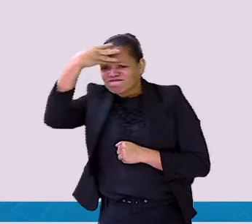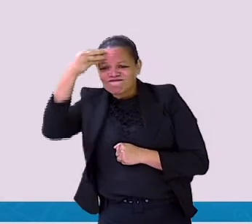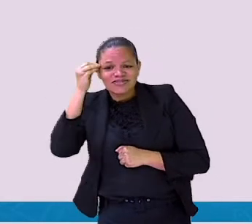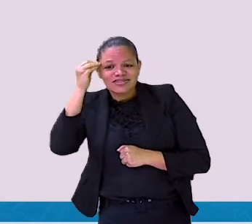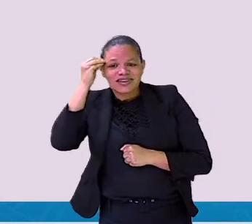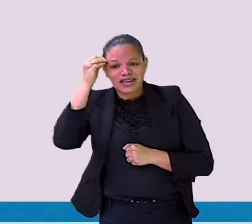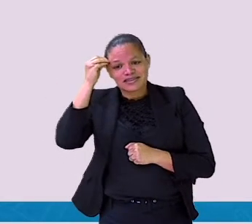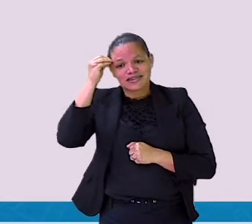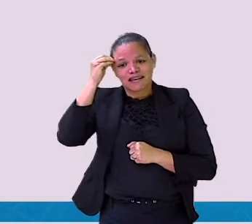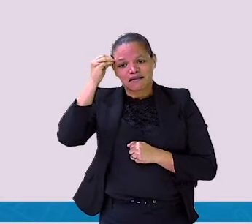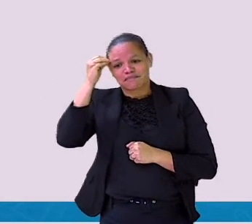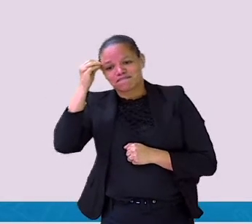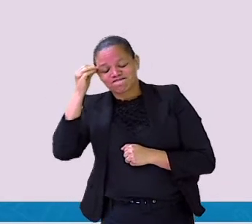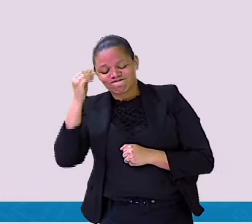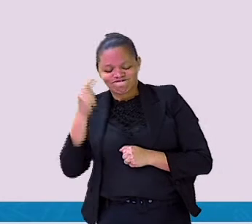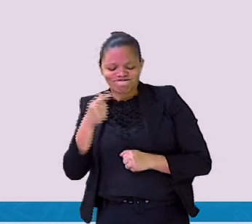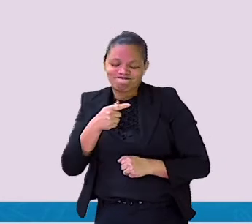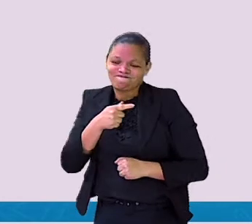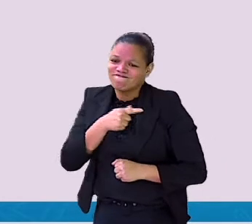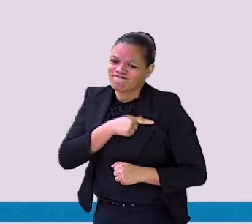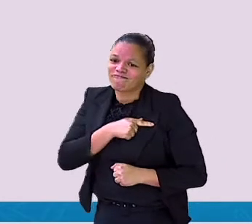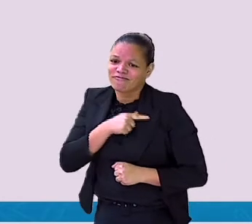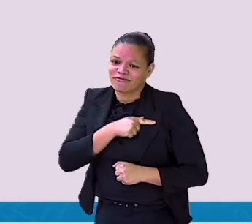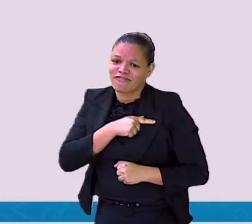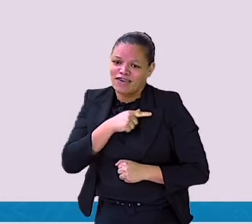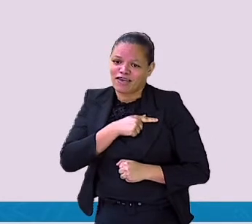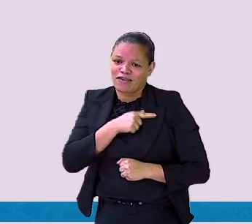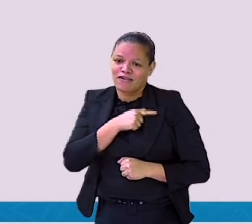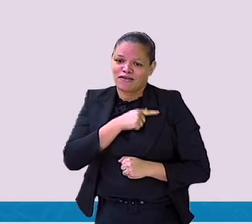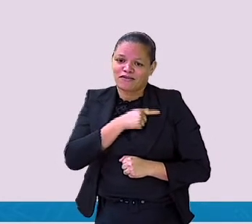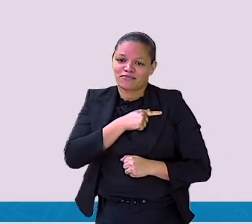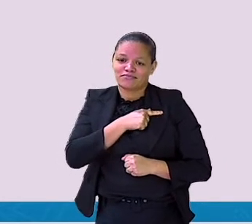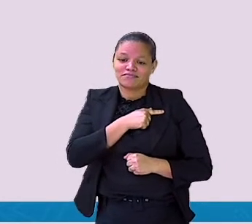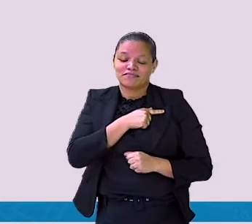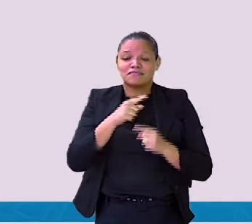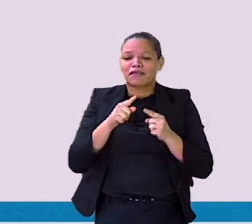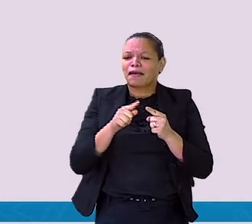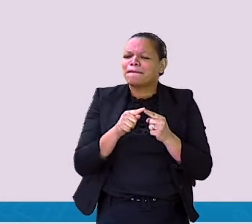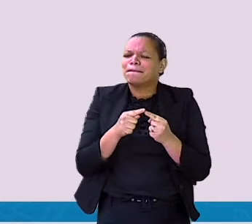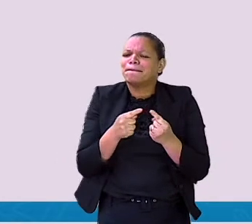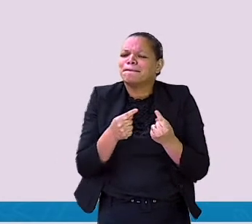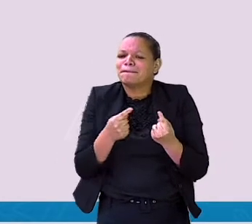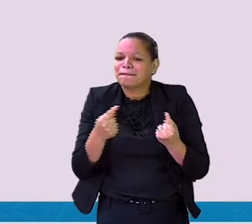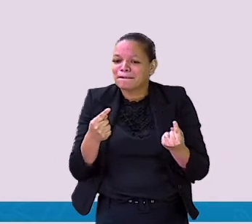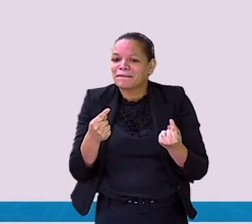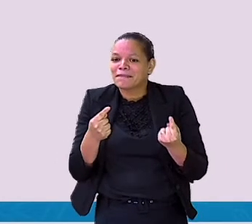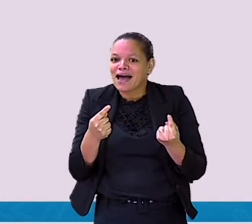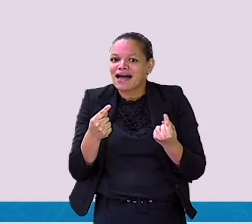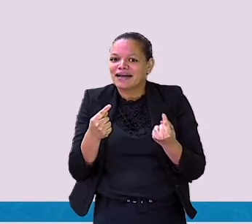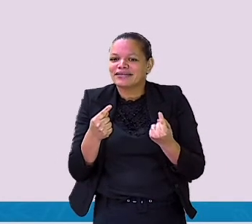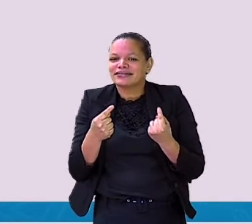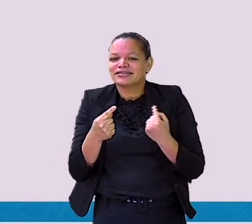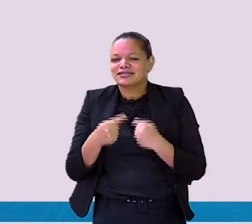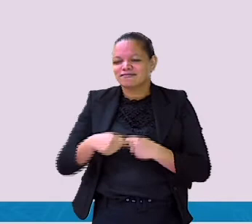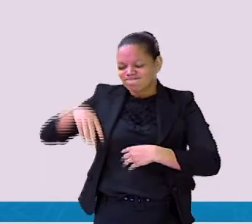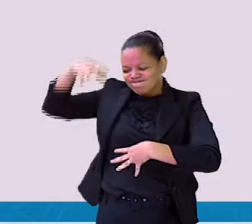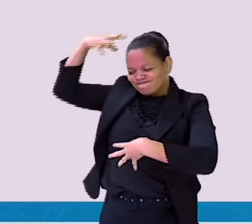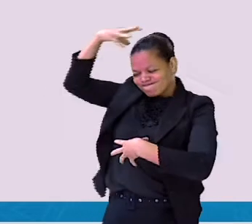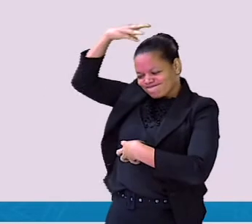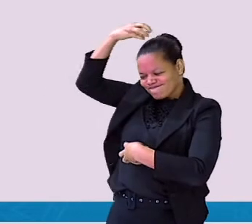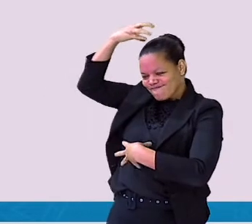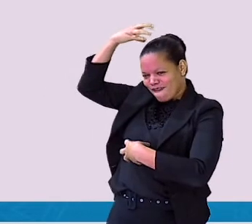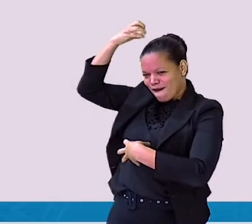Mas, geralmente, quando algo assim se apresenta muito belo, a gente só olha para a beleza. Só que o macaco já estava,